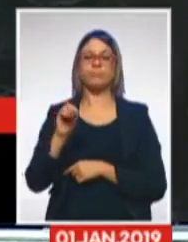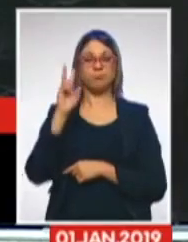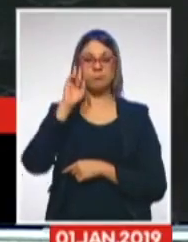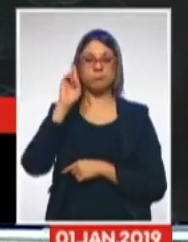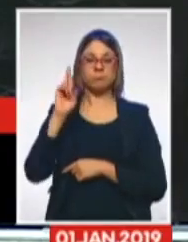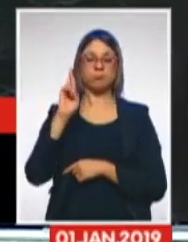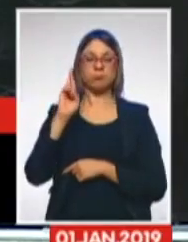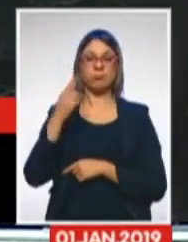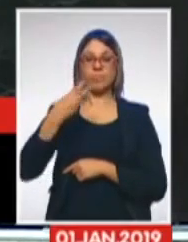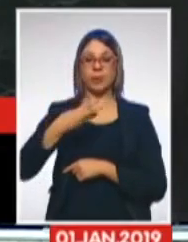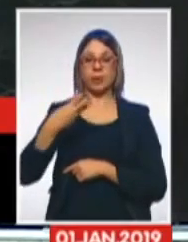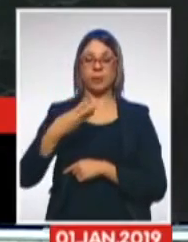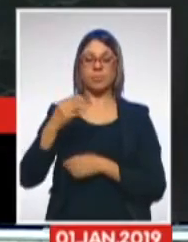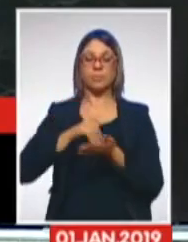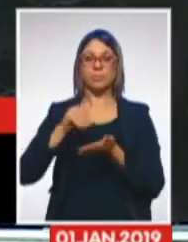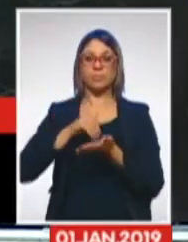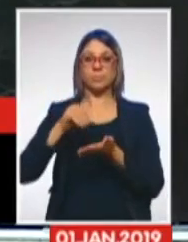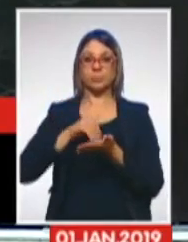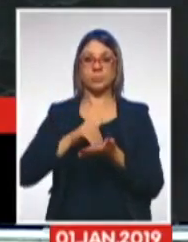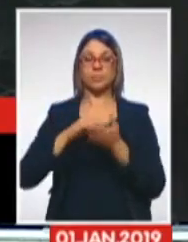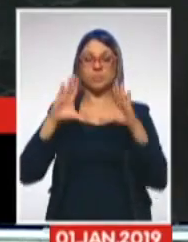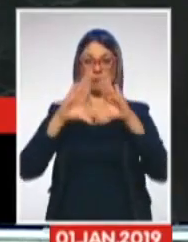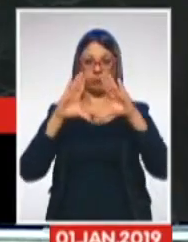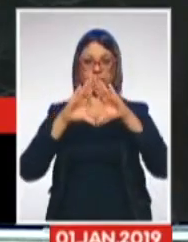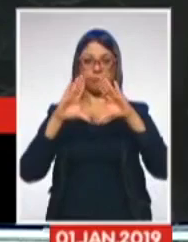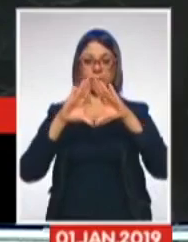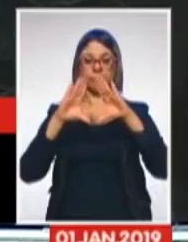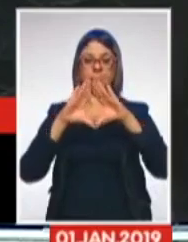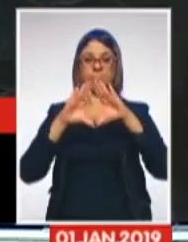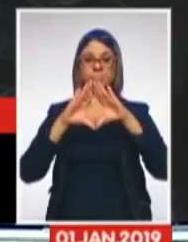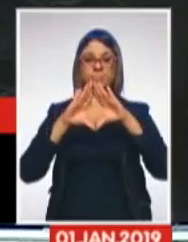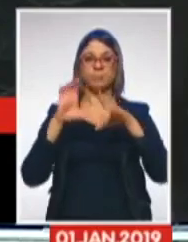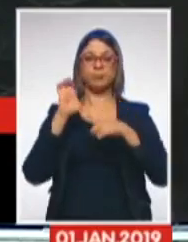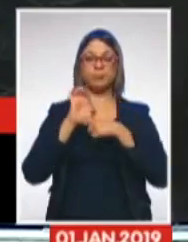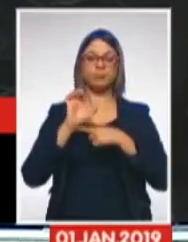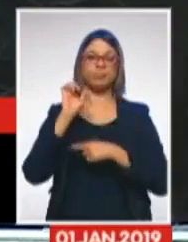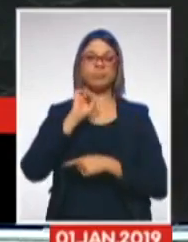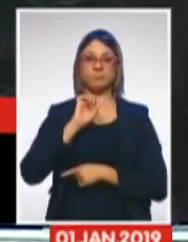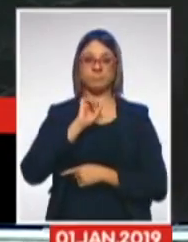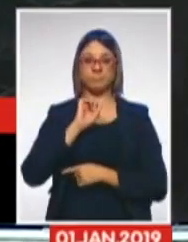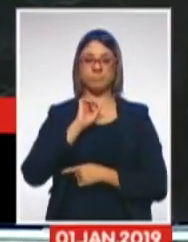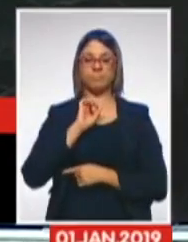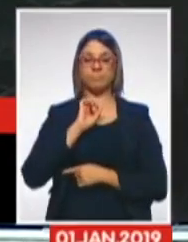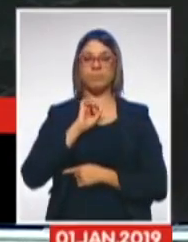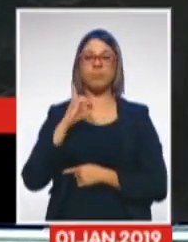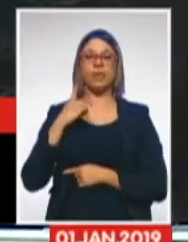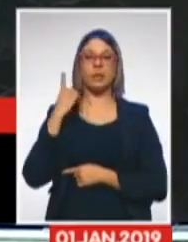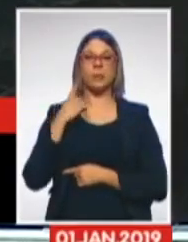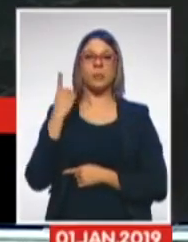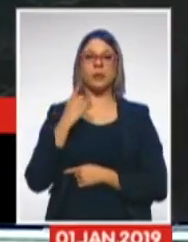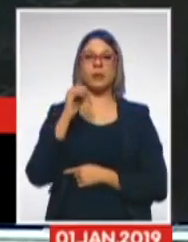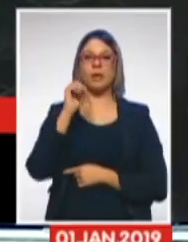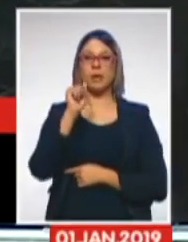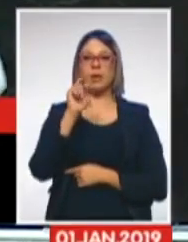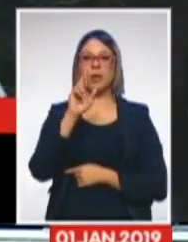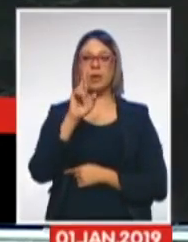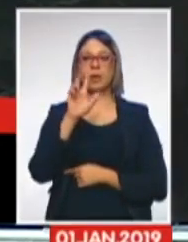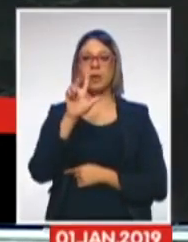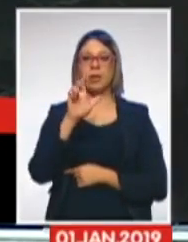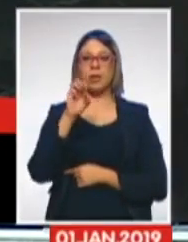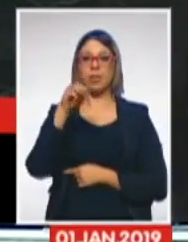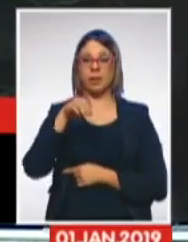Excelentíssimo Senhor Terceiro Secretário da Assembleia Legislativa do Estado de Minas Gerais, deputado Arlen Santiago,